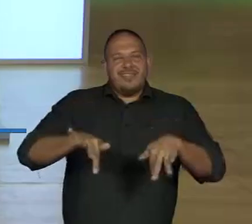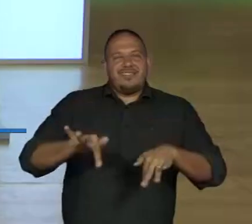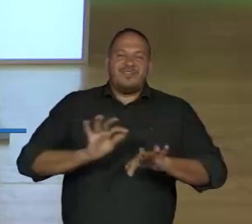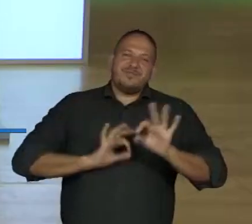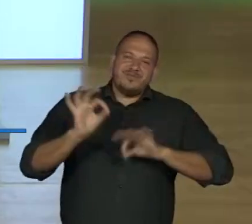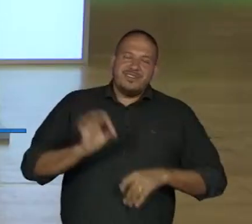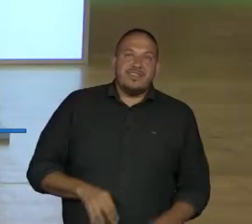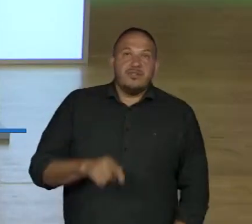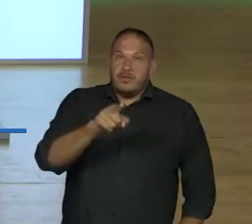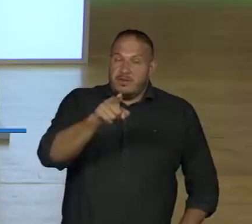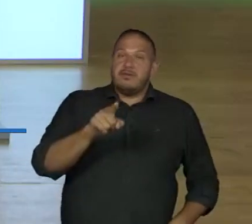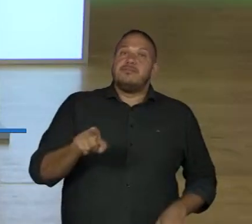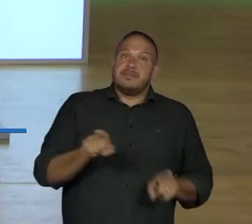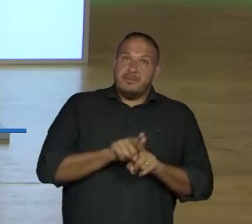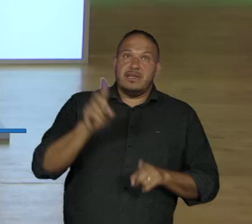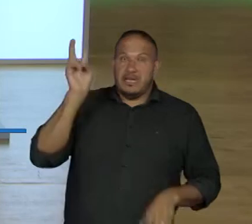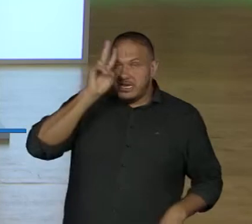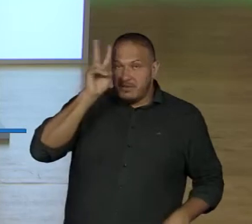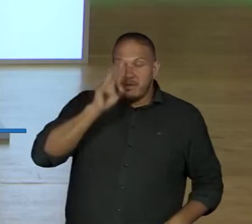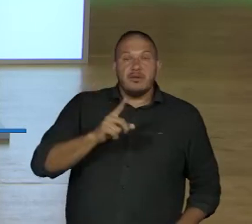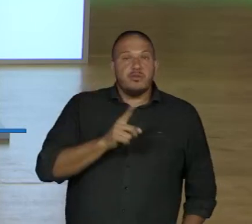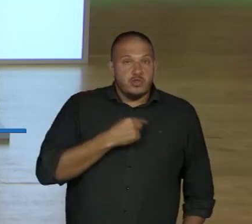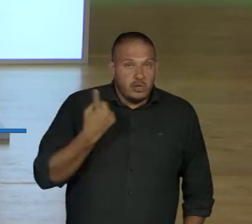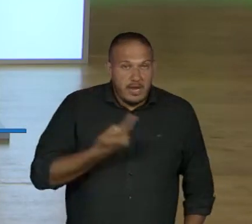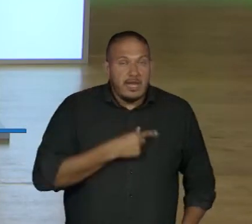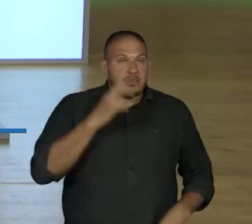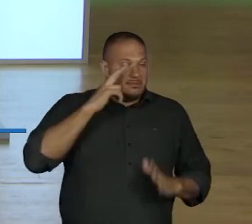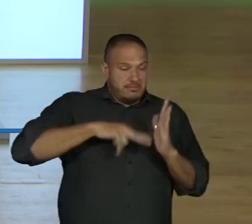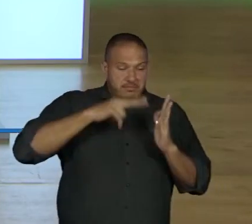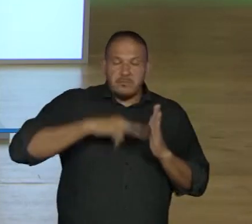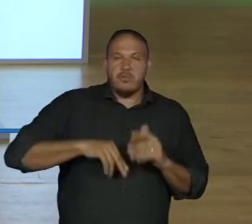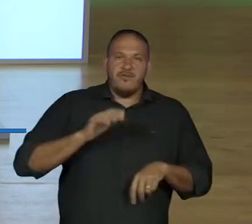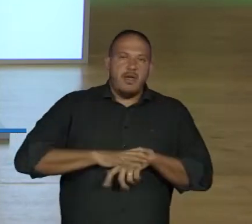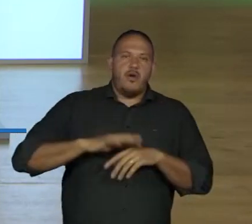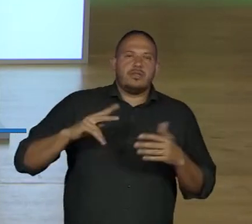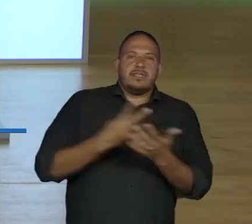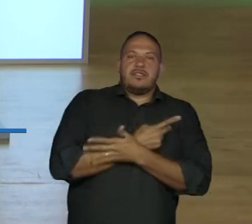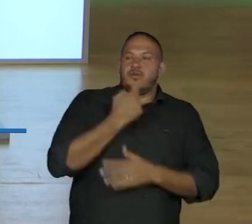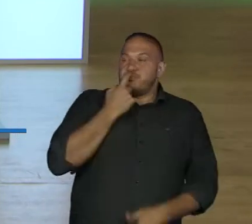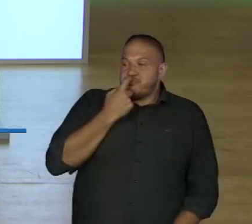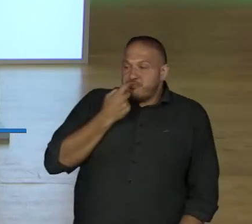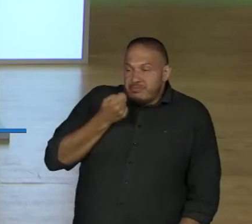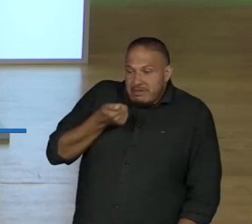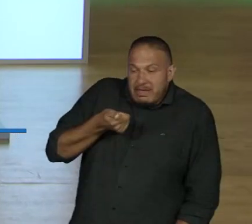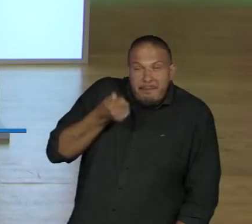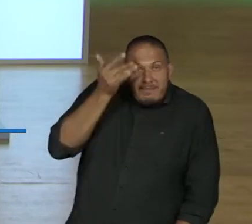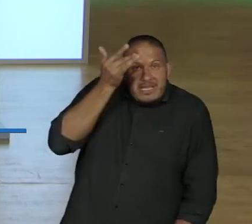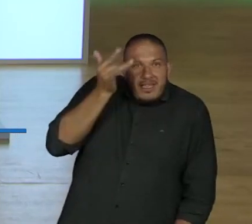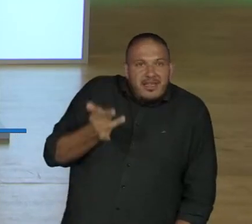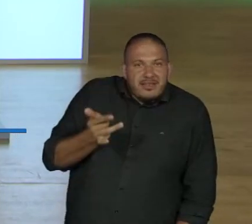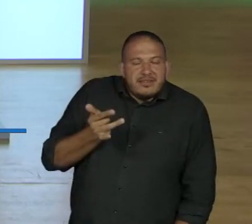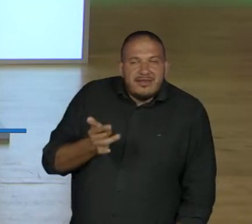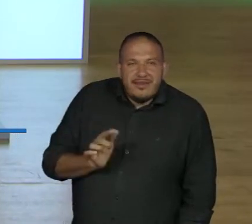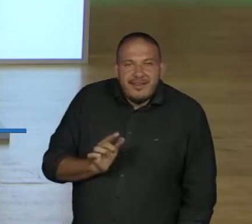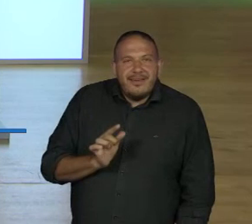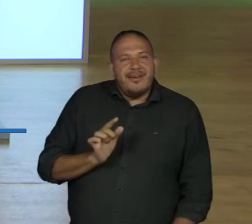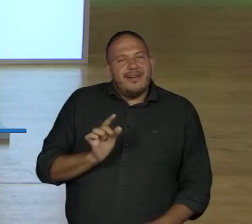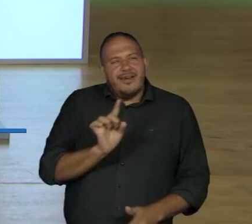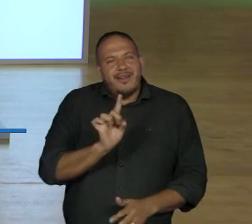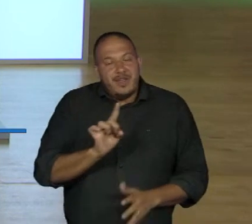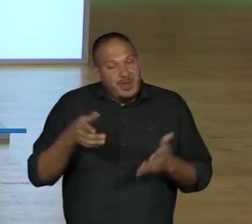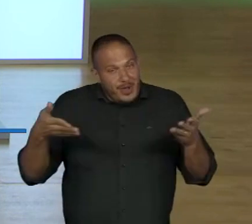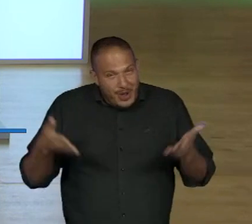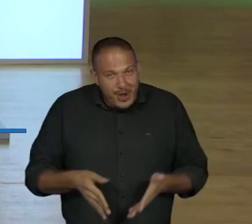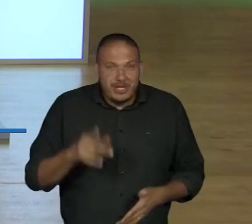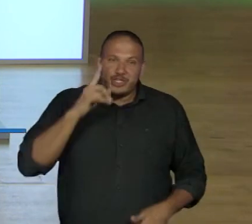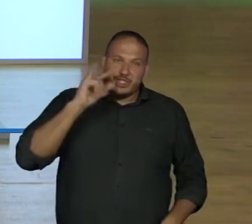E lembrando, né, professora, que essa finalização não vai acontecer amanhã, né? Sim. Amanhã hoje é o Dia dos